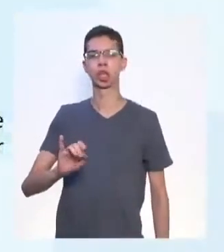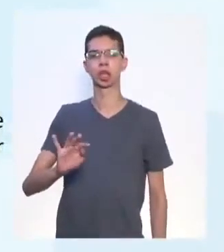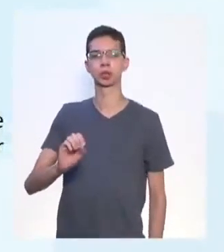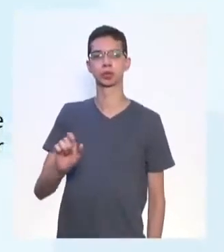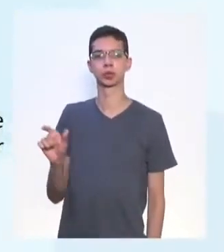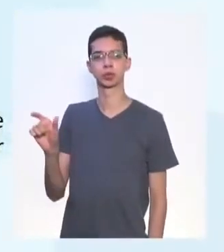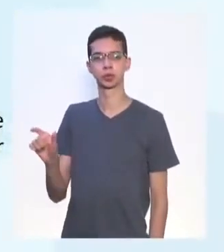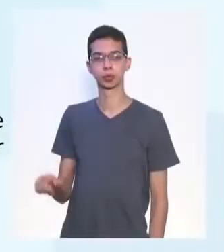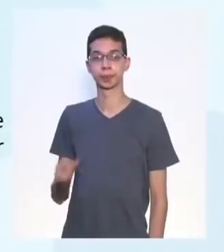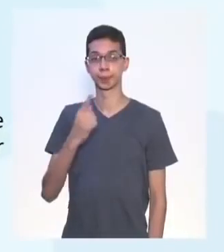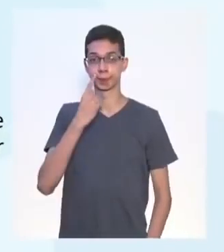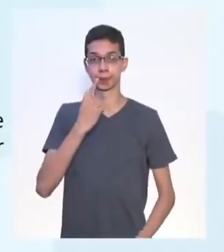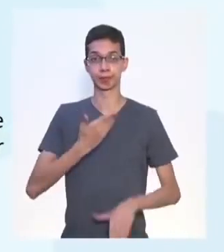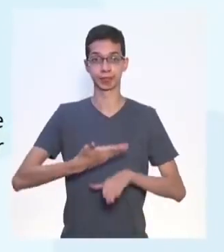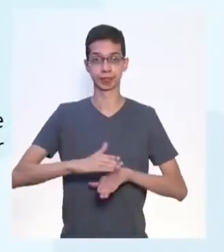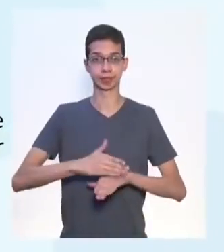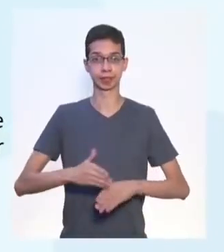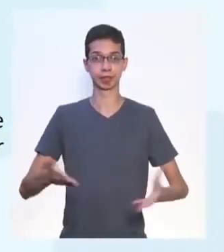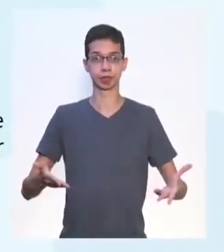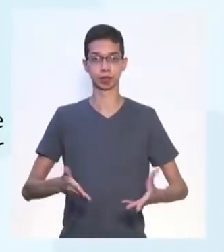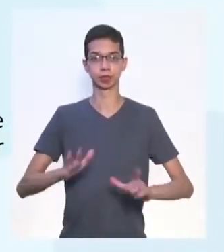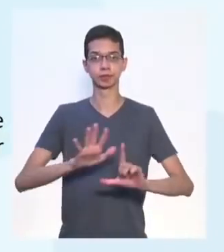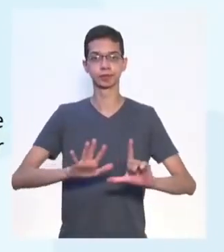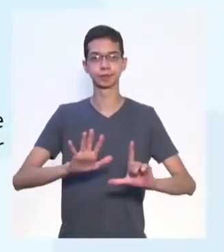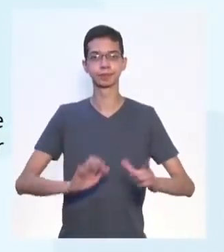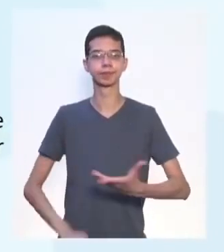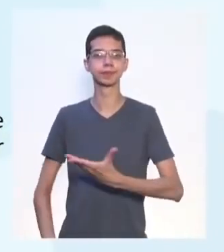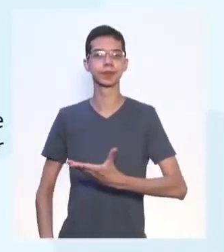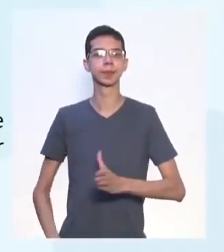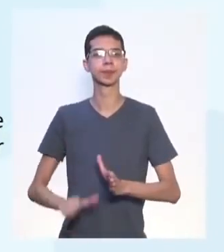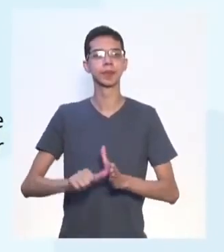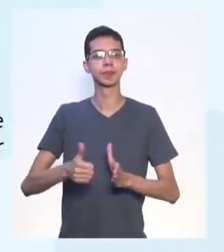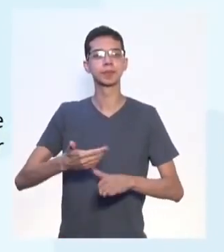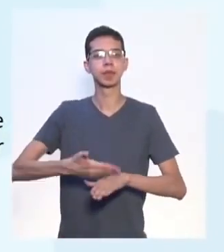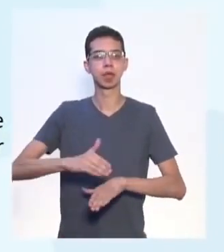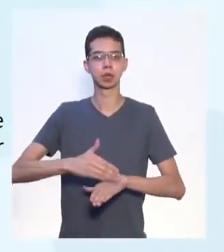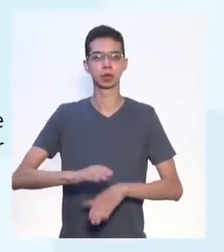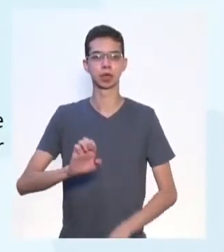na tela, por favor. Primeira habilidade,